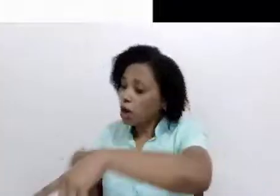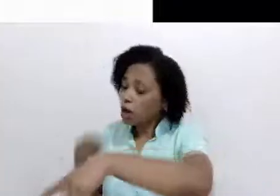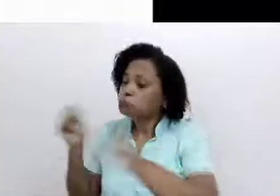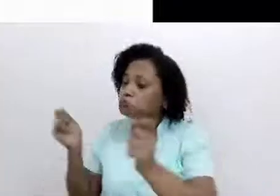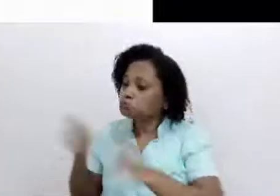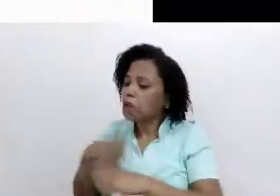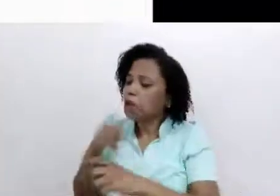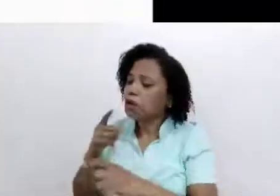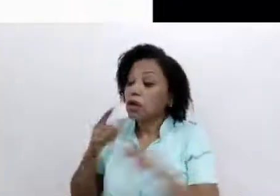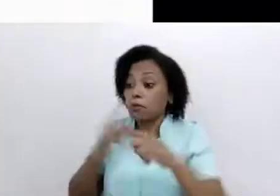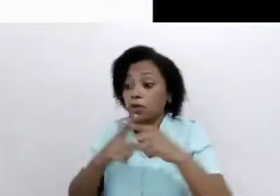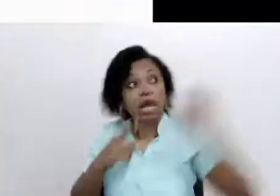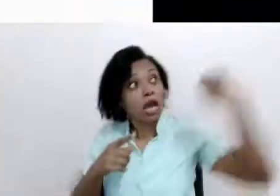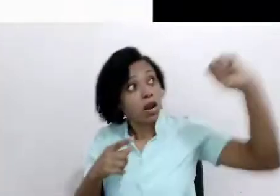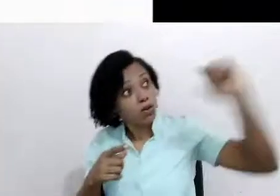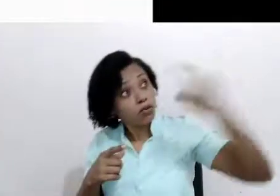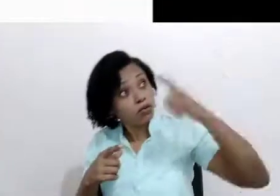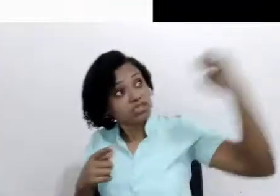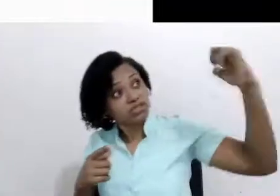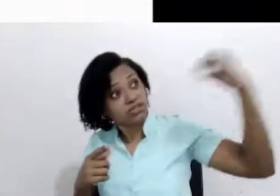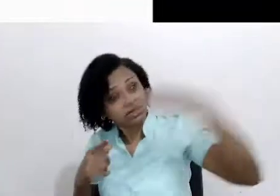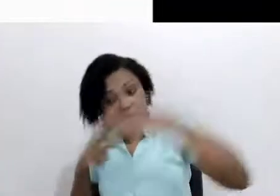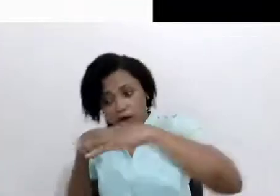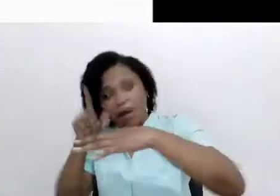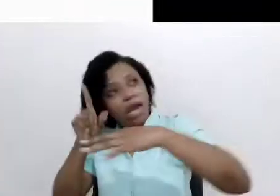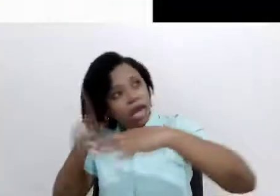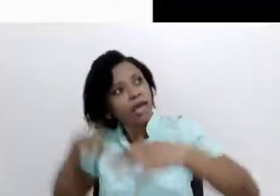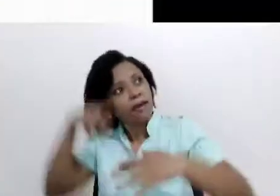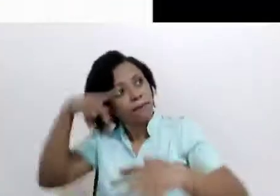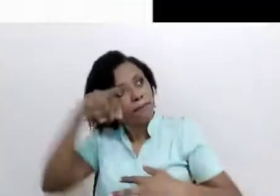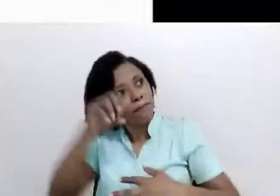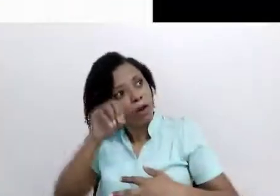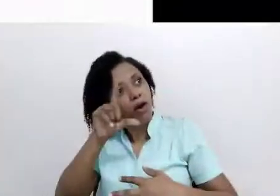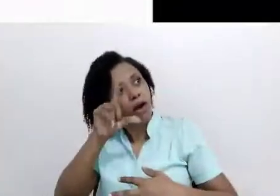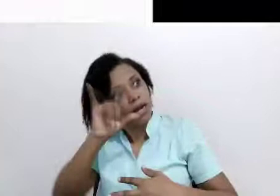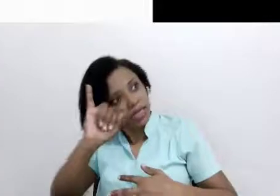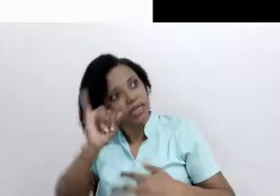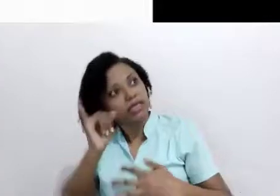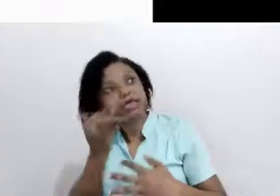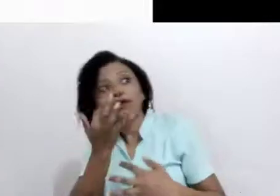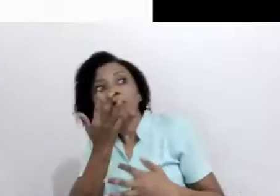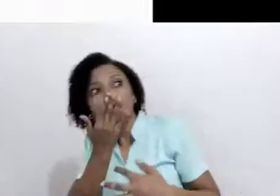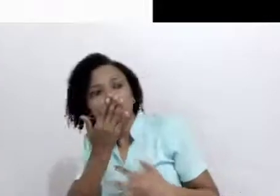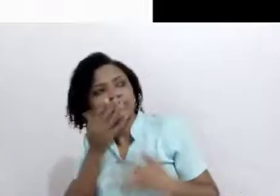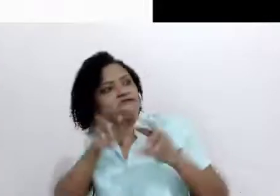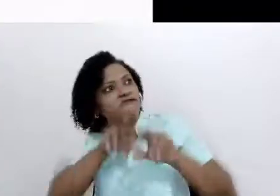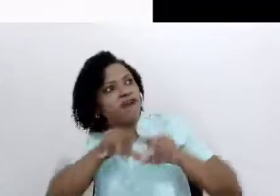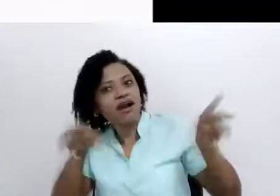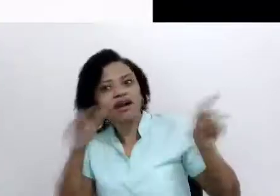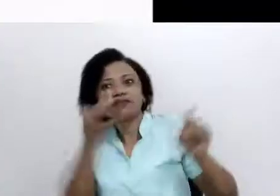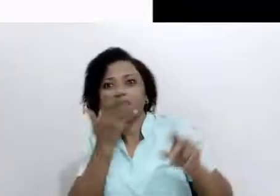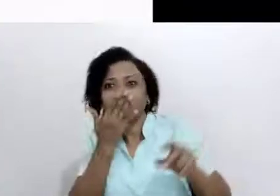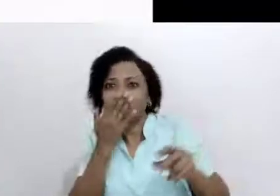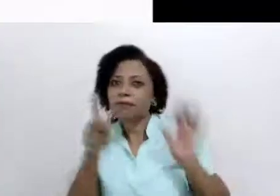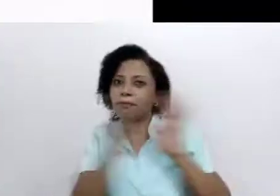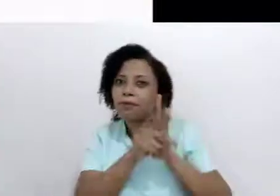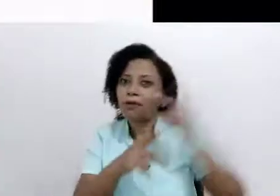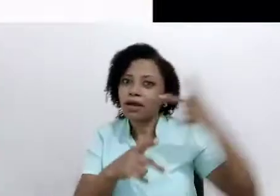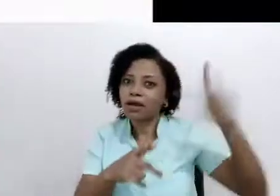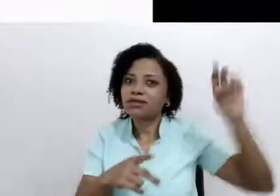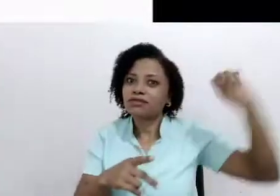sol é uma luz policromática. Esse objeto vai absorver todas as outras cores de luz e